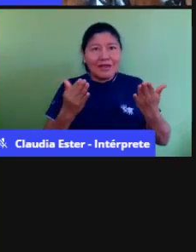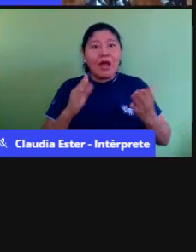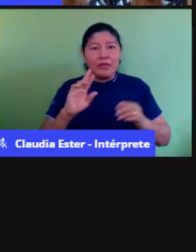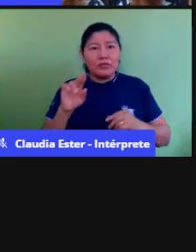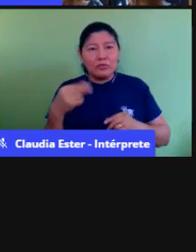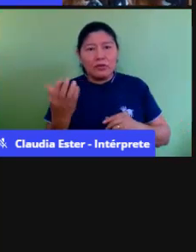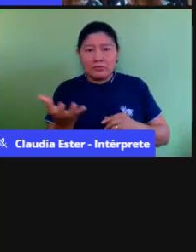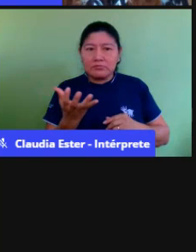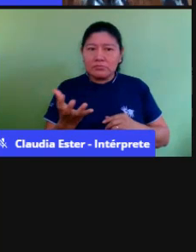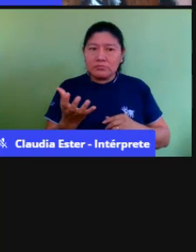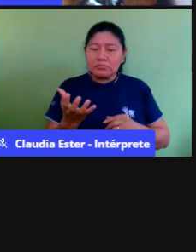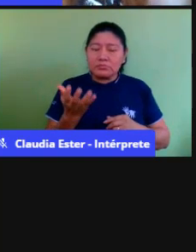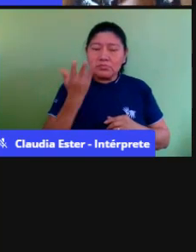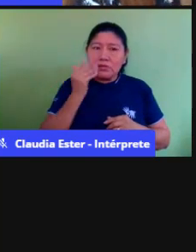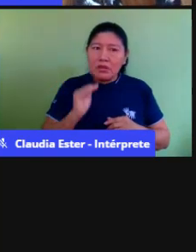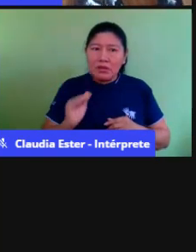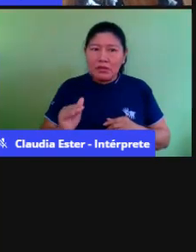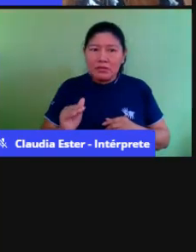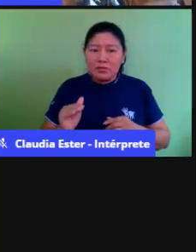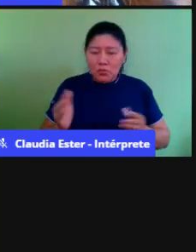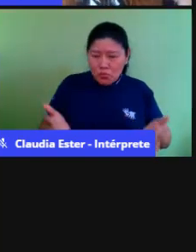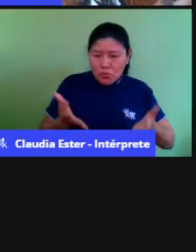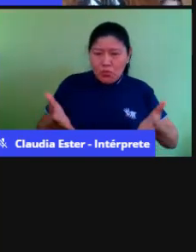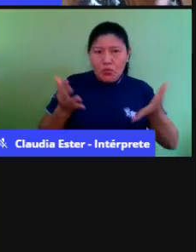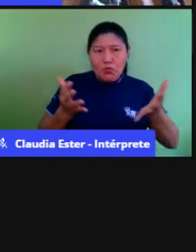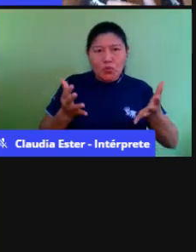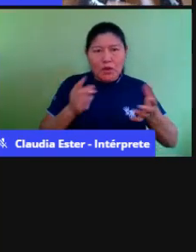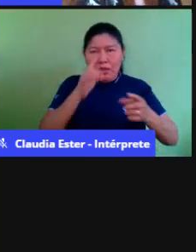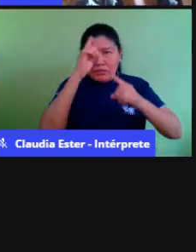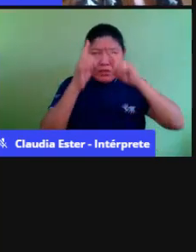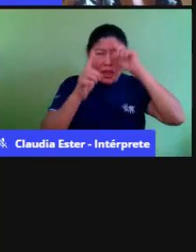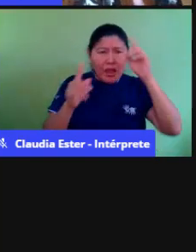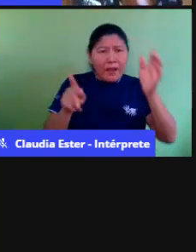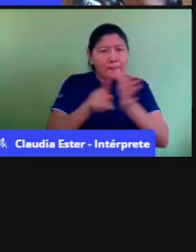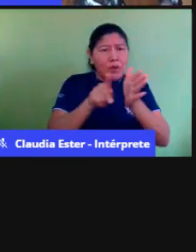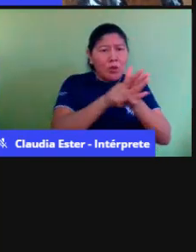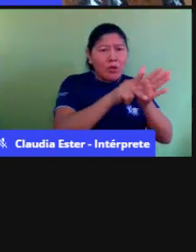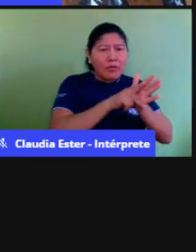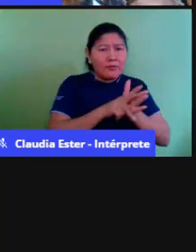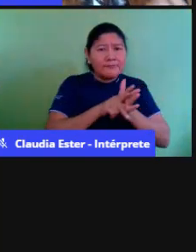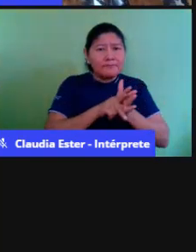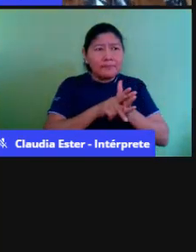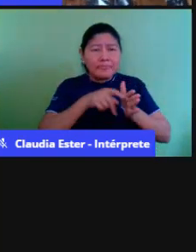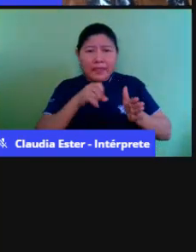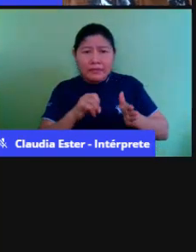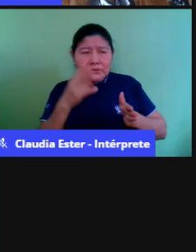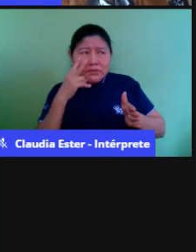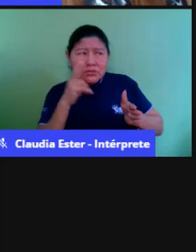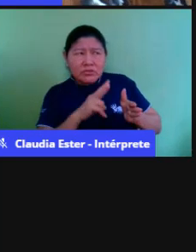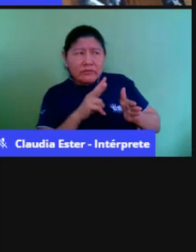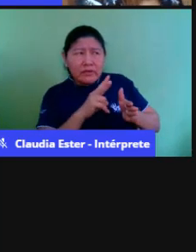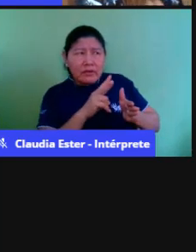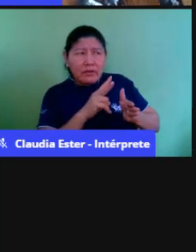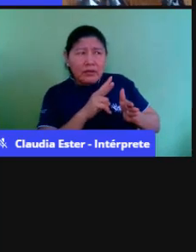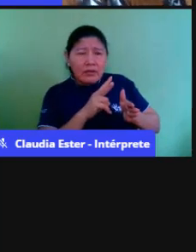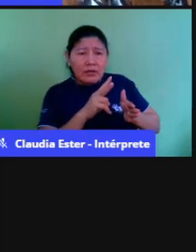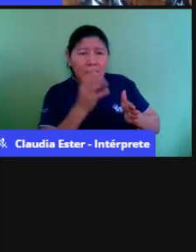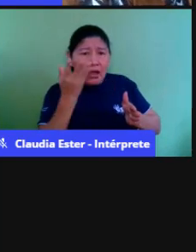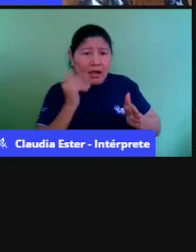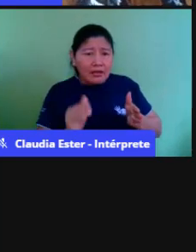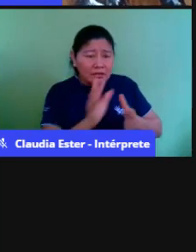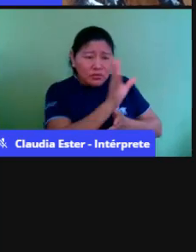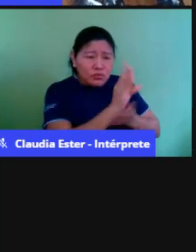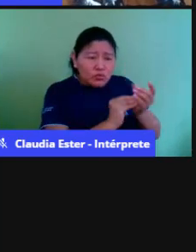processo criativo dela. E nesse tipo de desenho, isso não vai acontecer. Então, preencher desenhos com cores